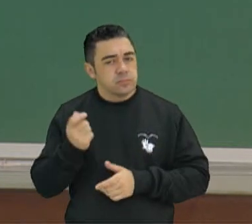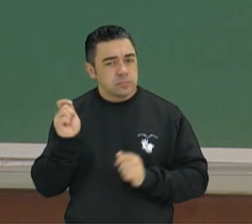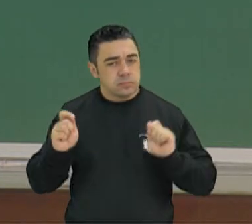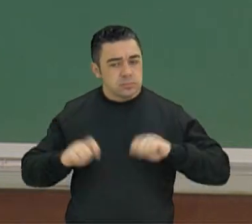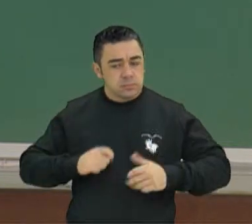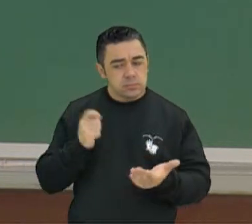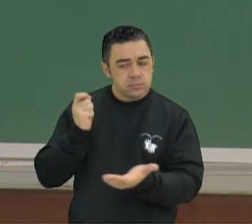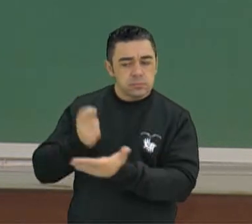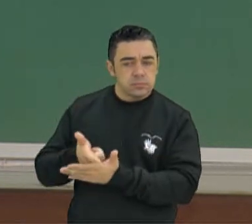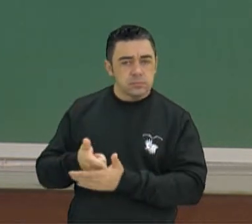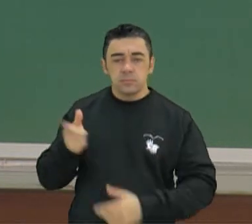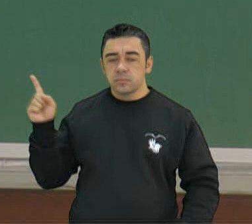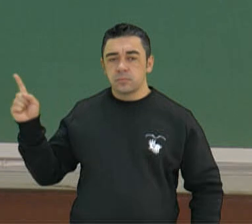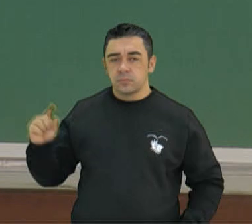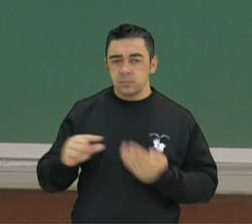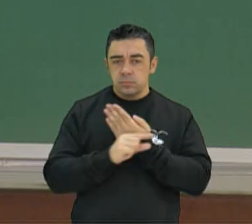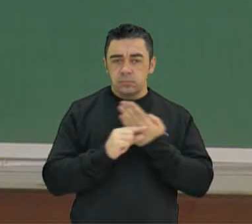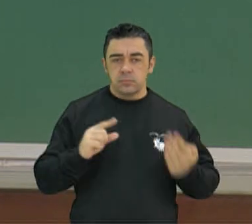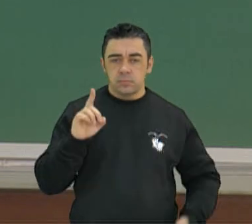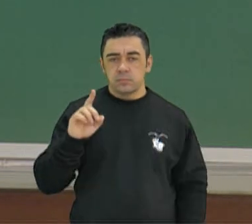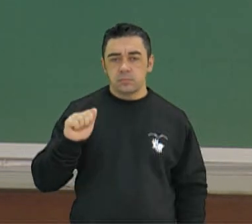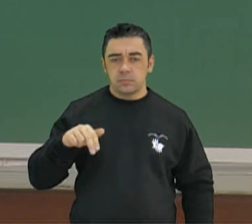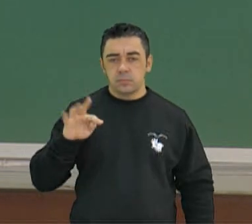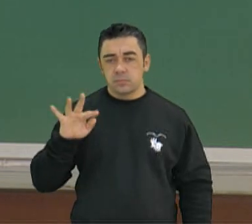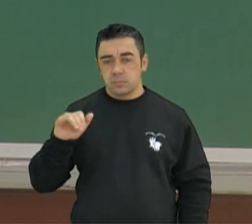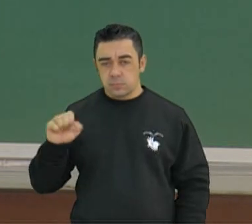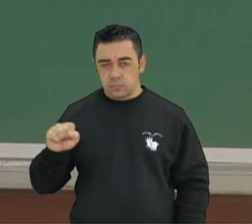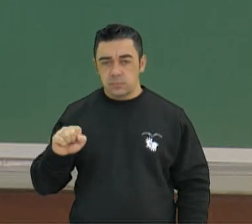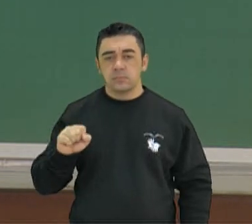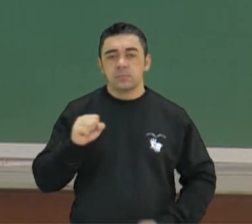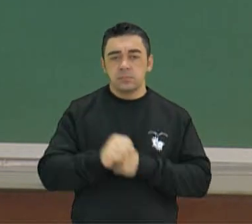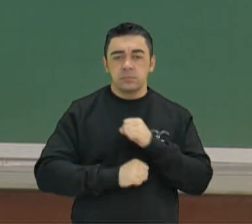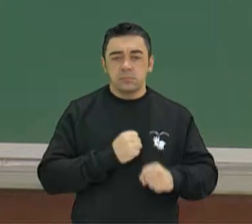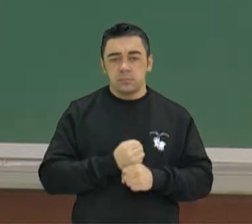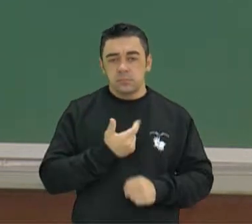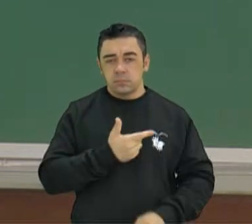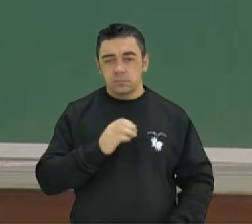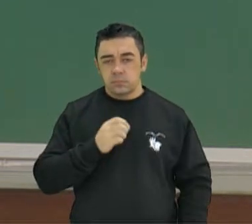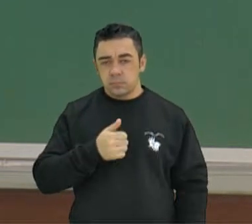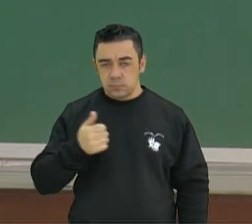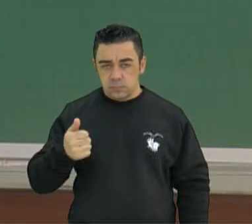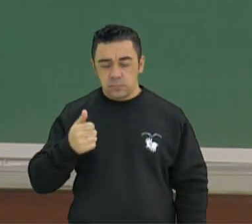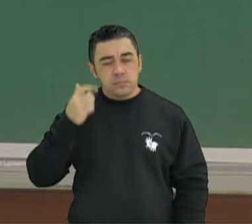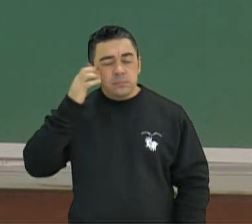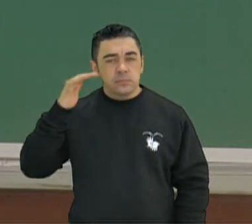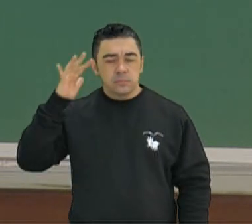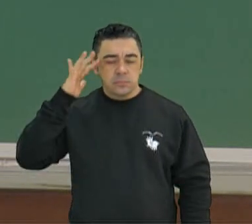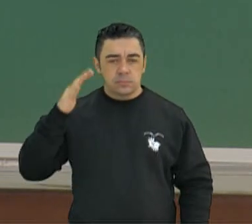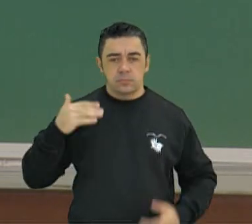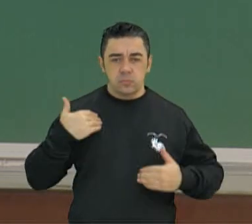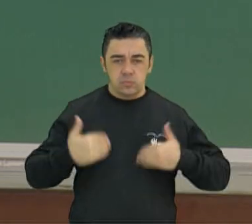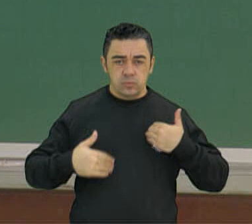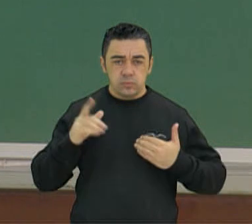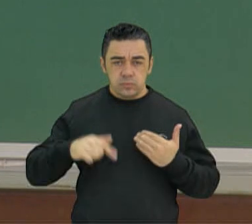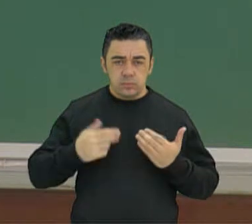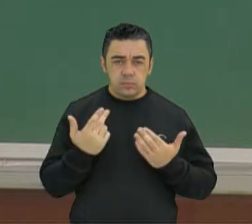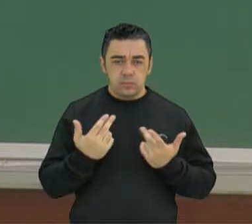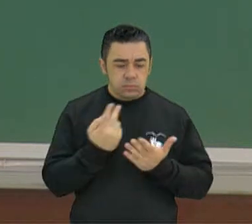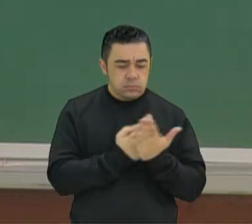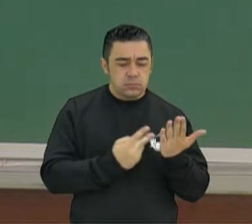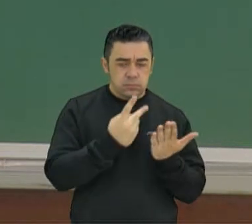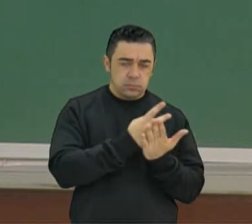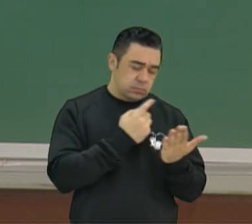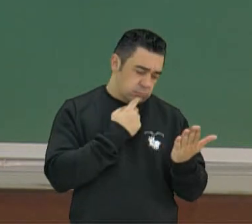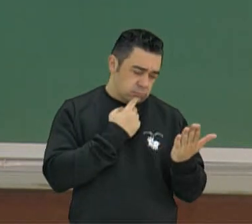de Dantas, de 2011, ela vai apontar que o corpo, então, pode ser entendido como um rascunho, que você vai fazendo